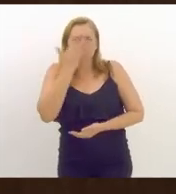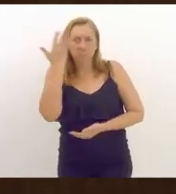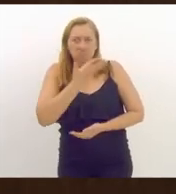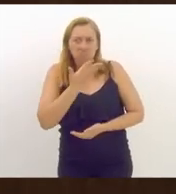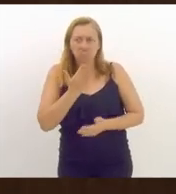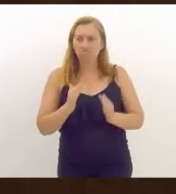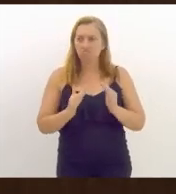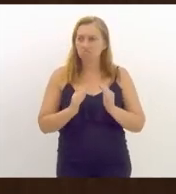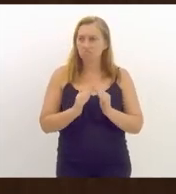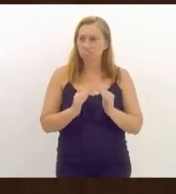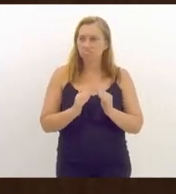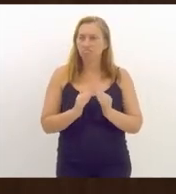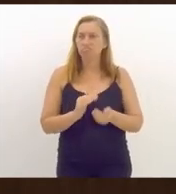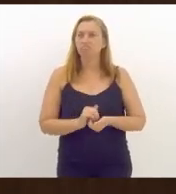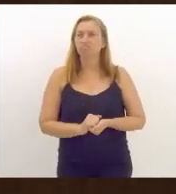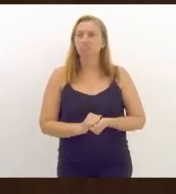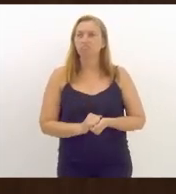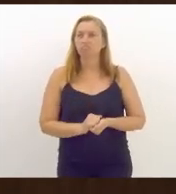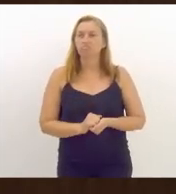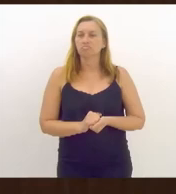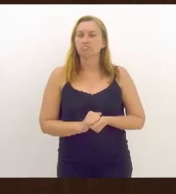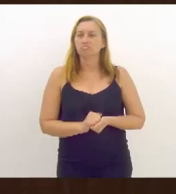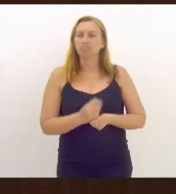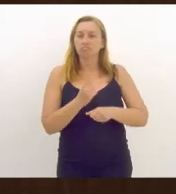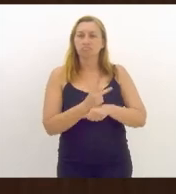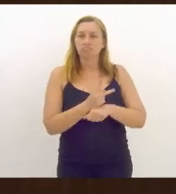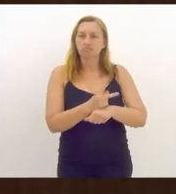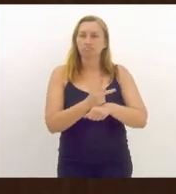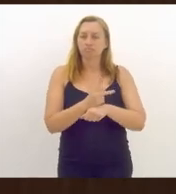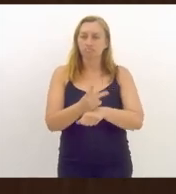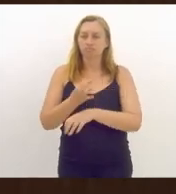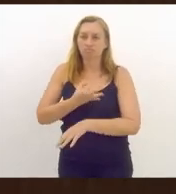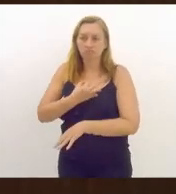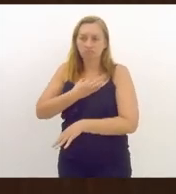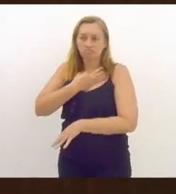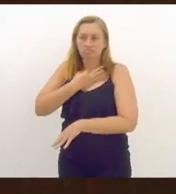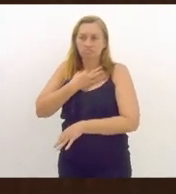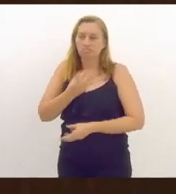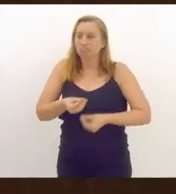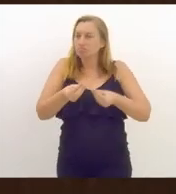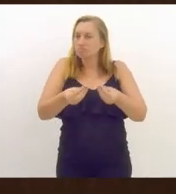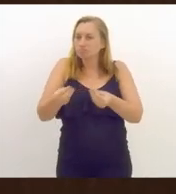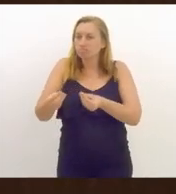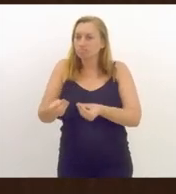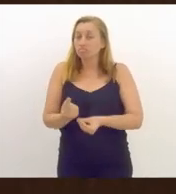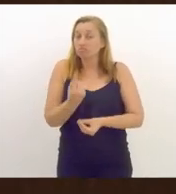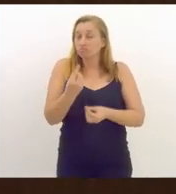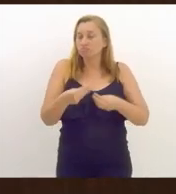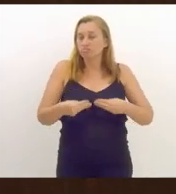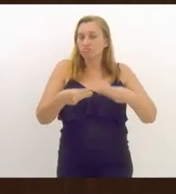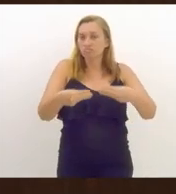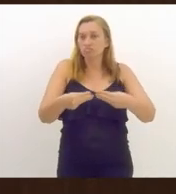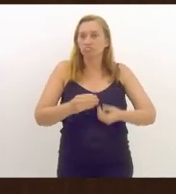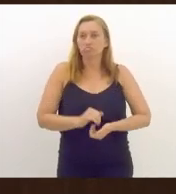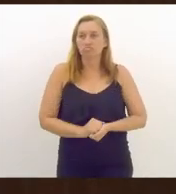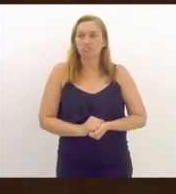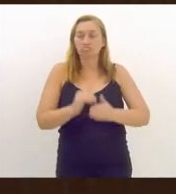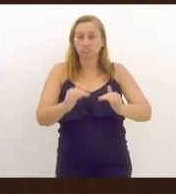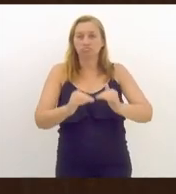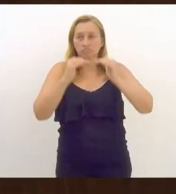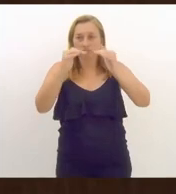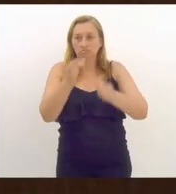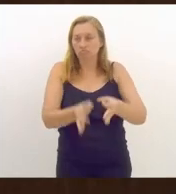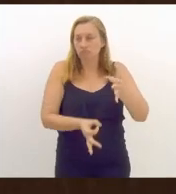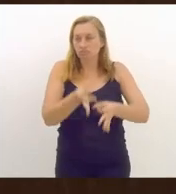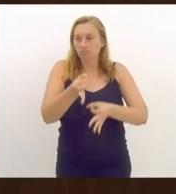nesta casa que dá tantas e tantas medalhas que um Ministro do Supremo